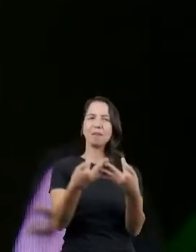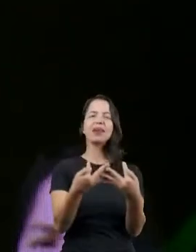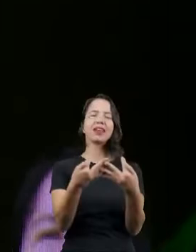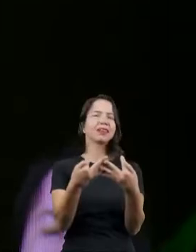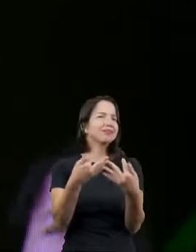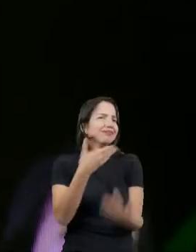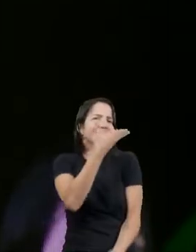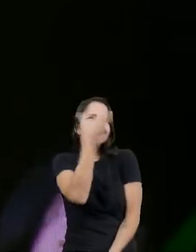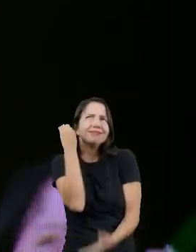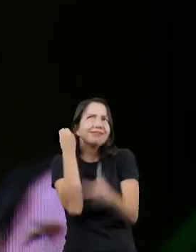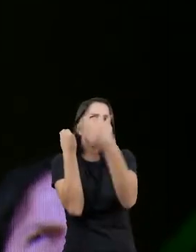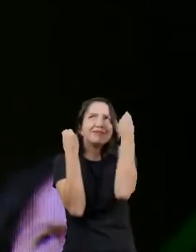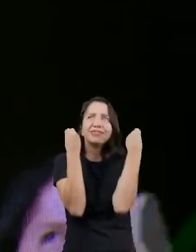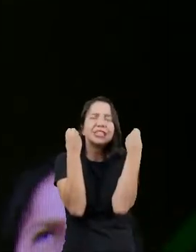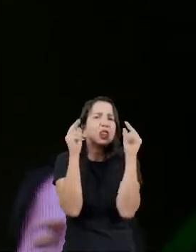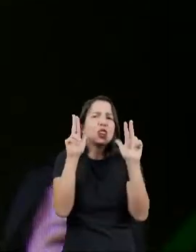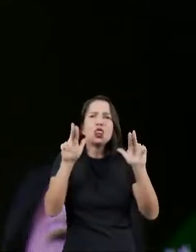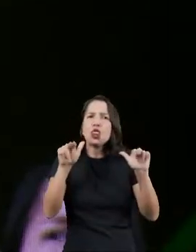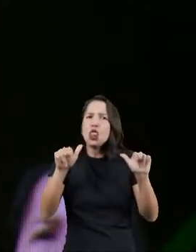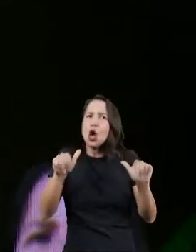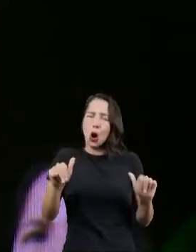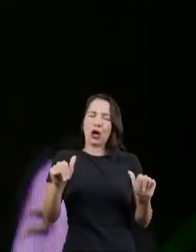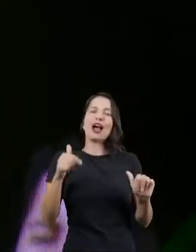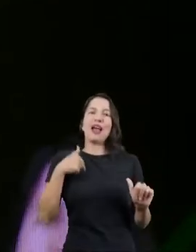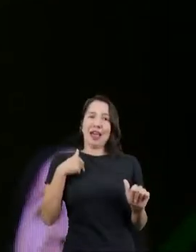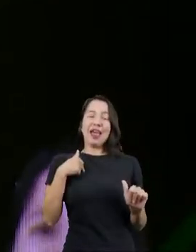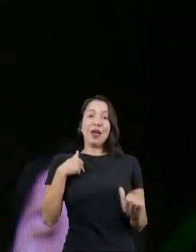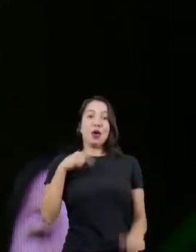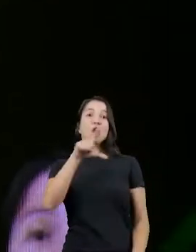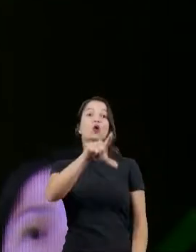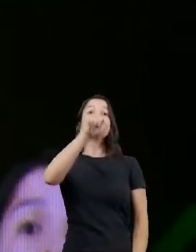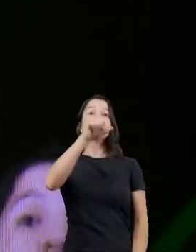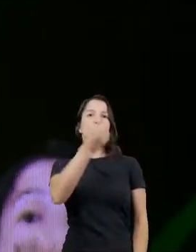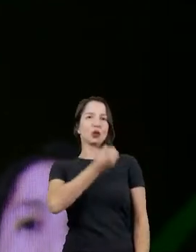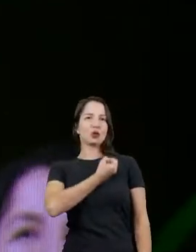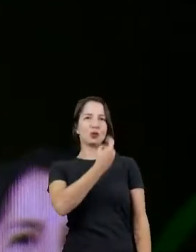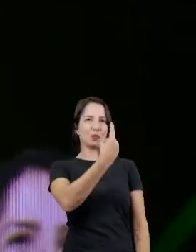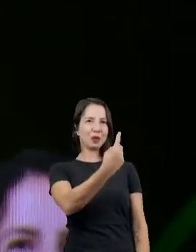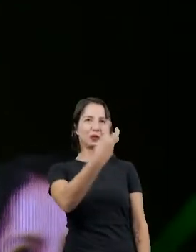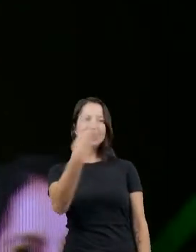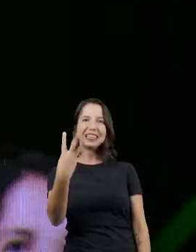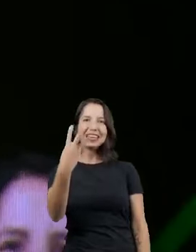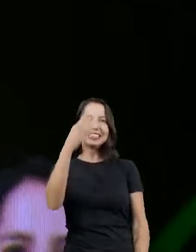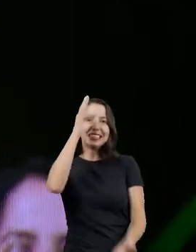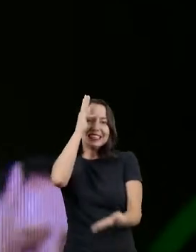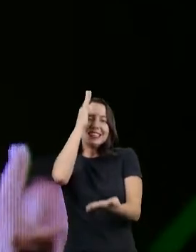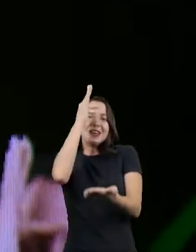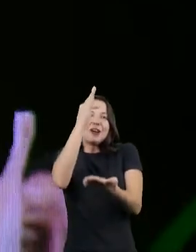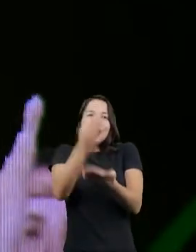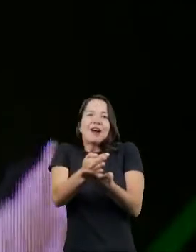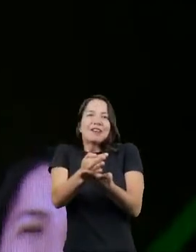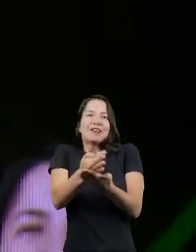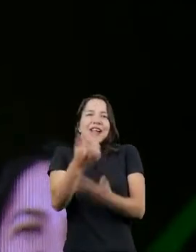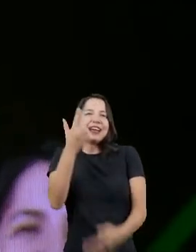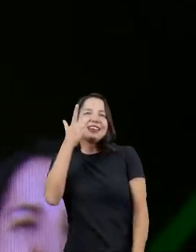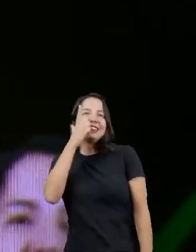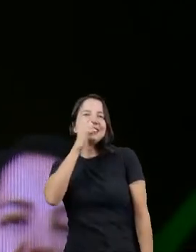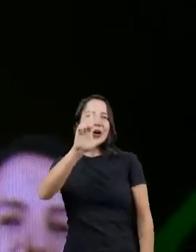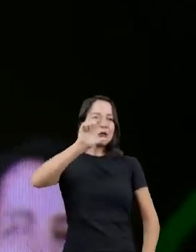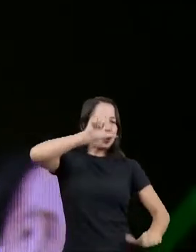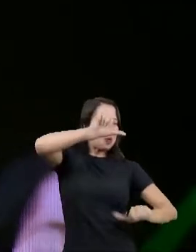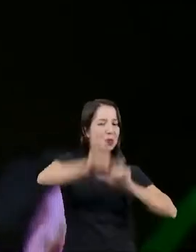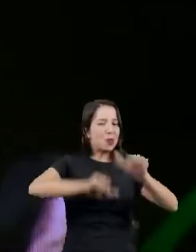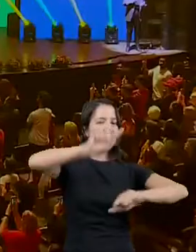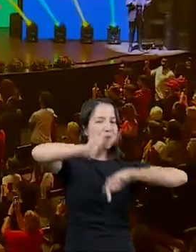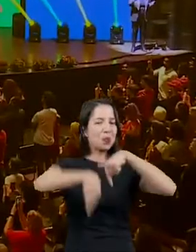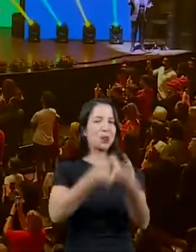como eu nunca votei antes, com a fé que eu tenho de renovar a história desse país e que a gente consiga